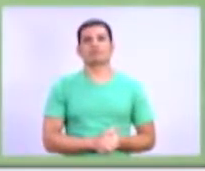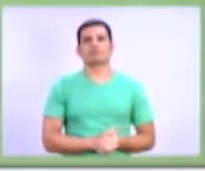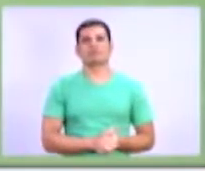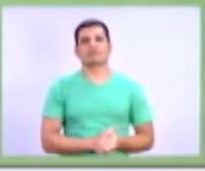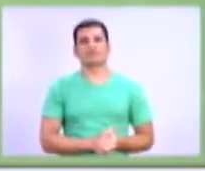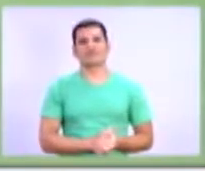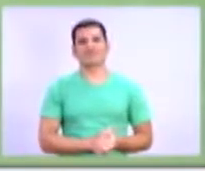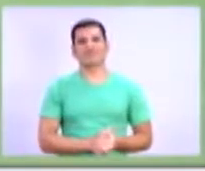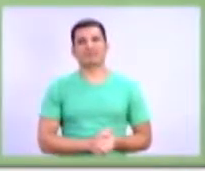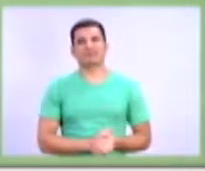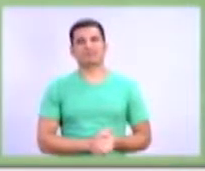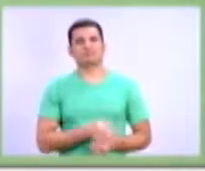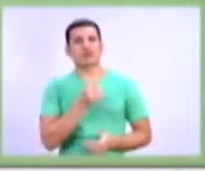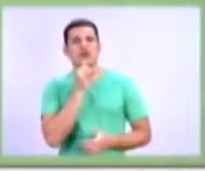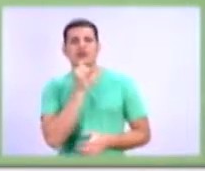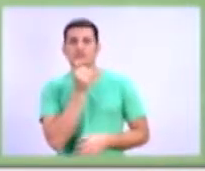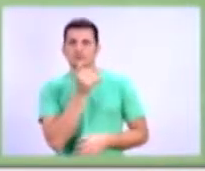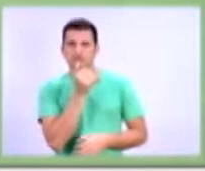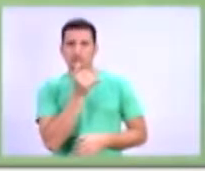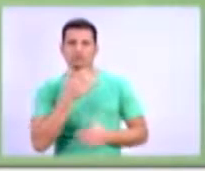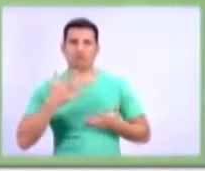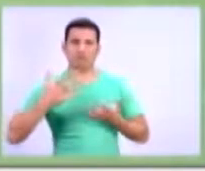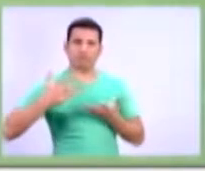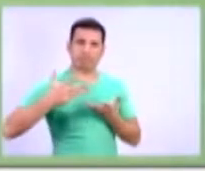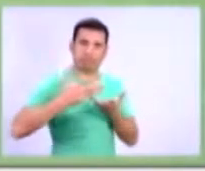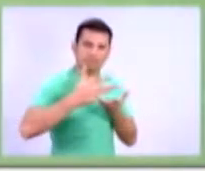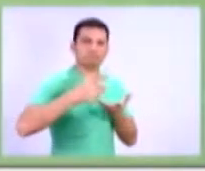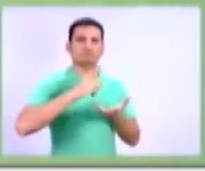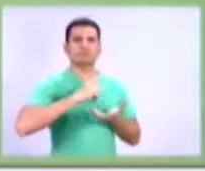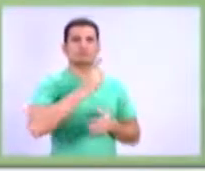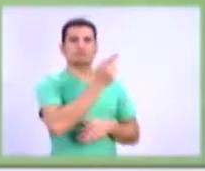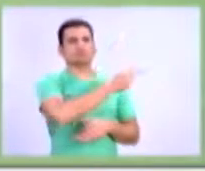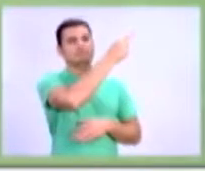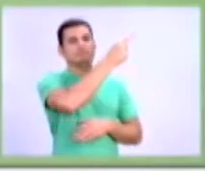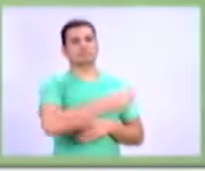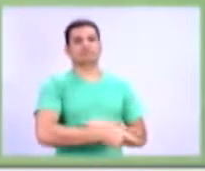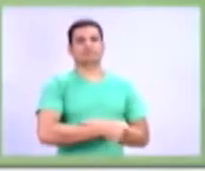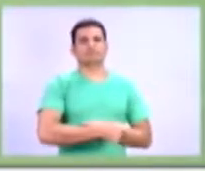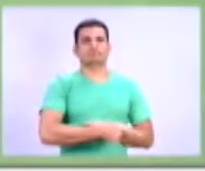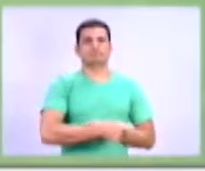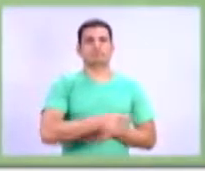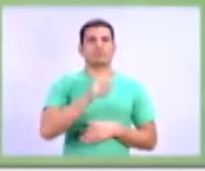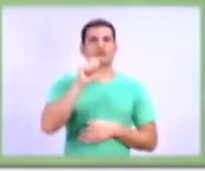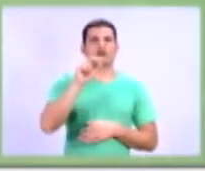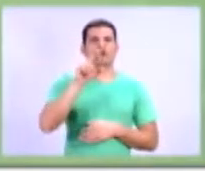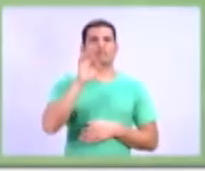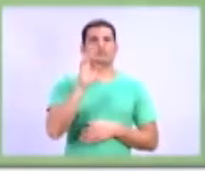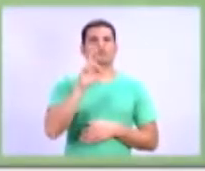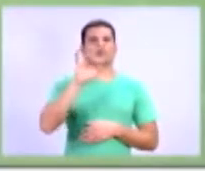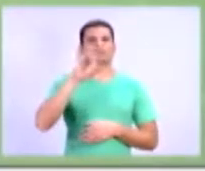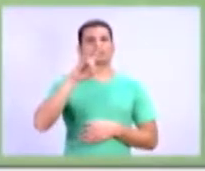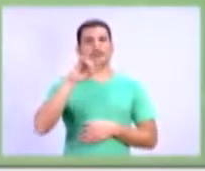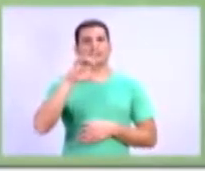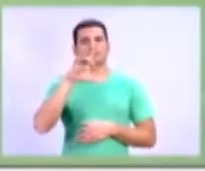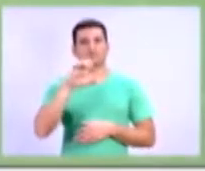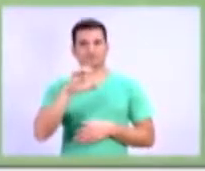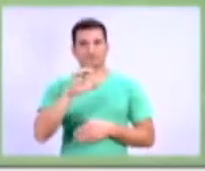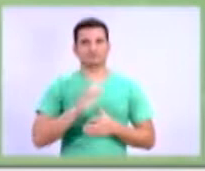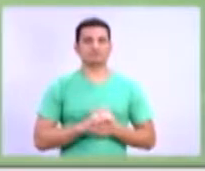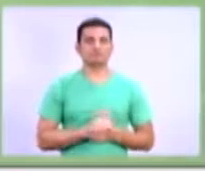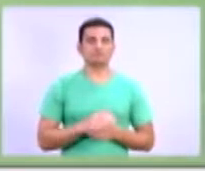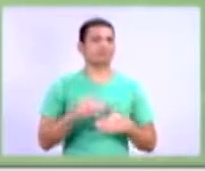dominante tende a anular a alteridade. Então, na sociedade que vivemos, é